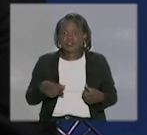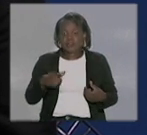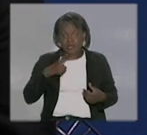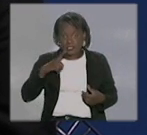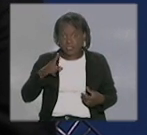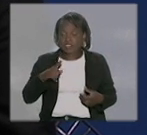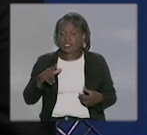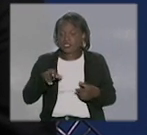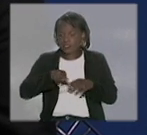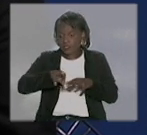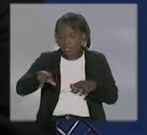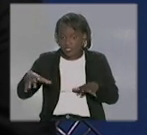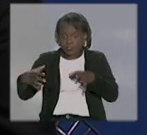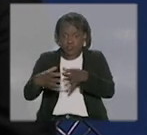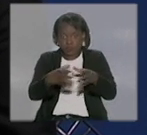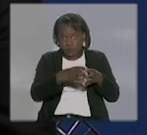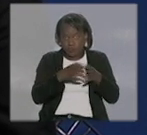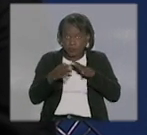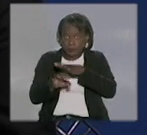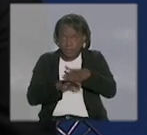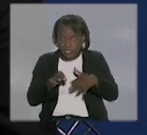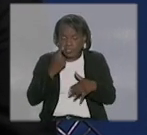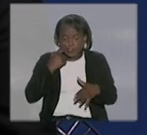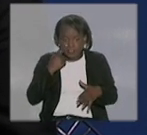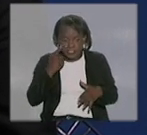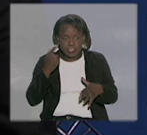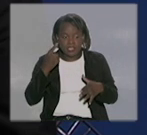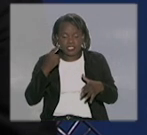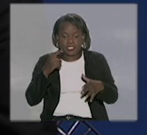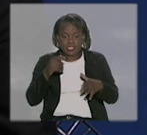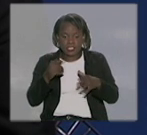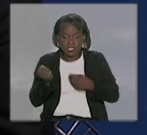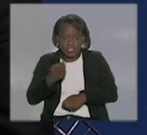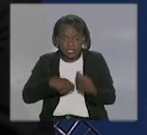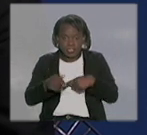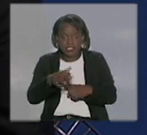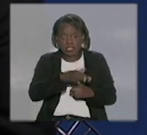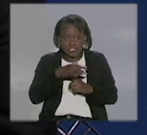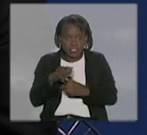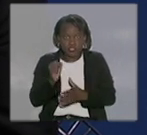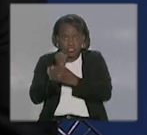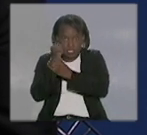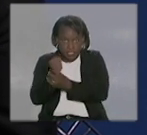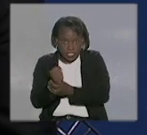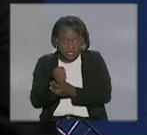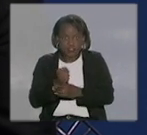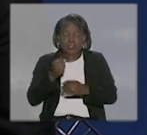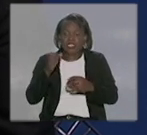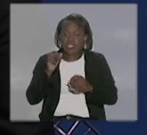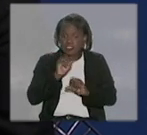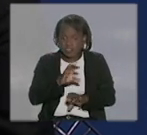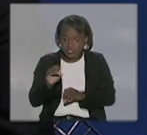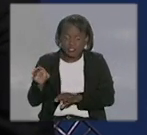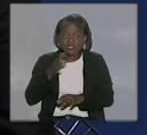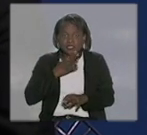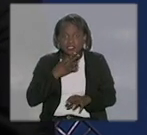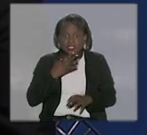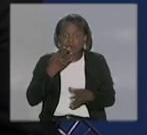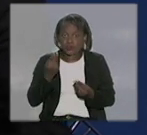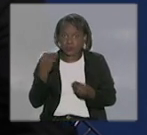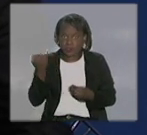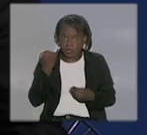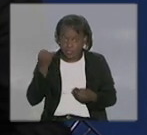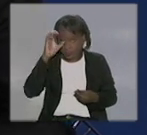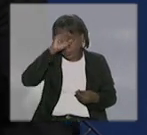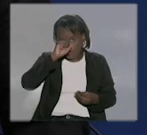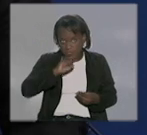várias instituições aí que acompanham esse tema das finanças sustentáveis e acabam gerando conhecimentos muito importantes. Mas a